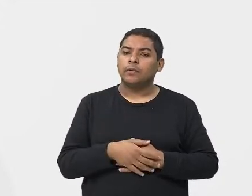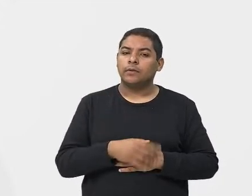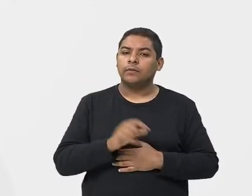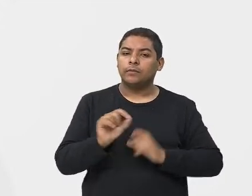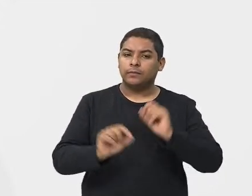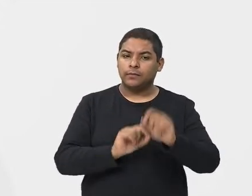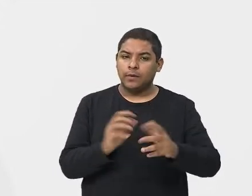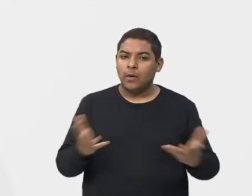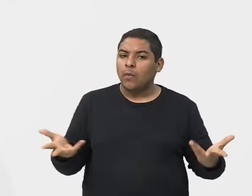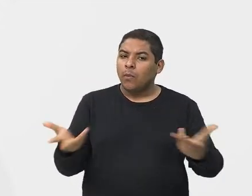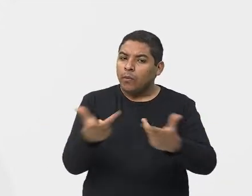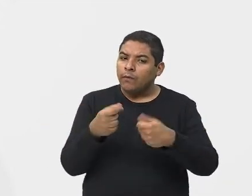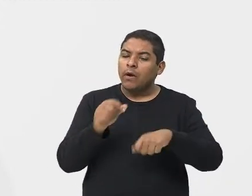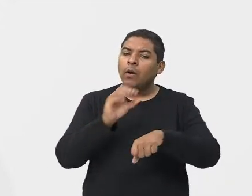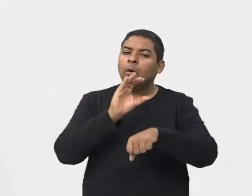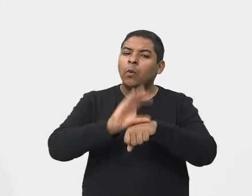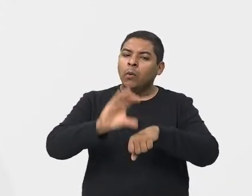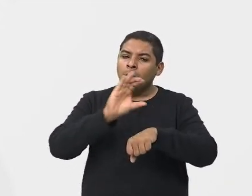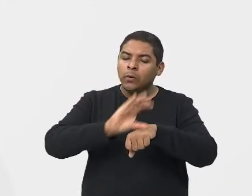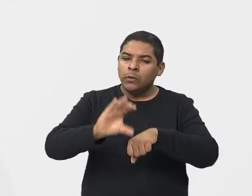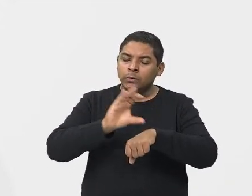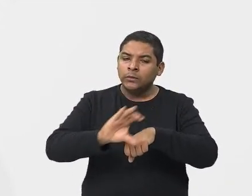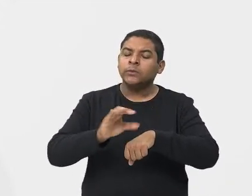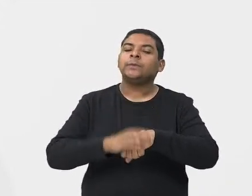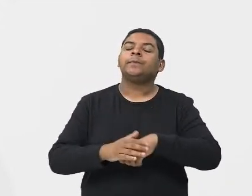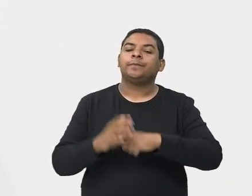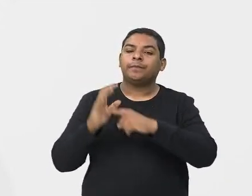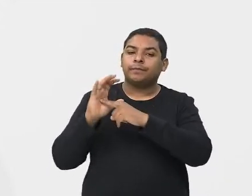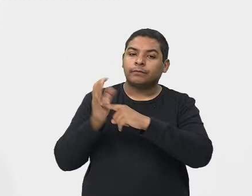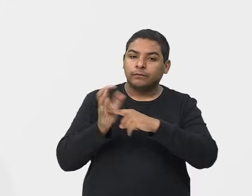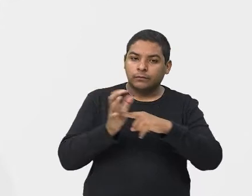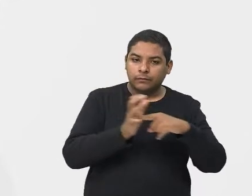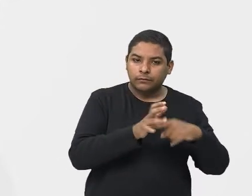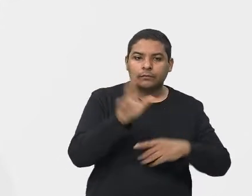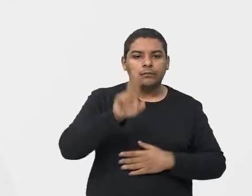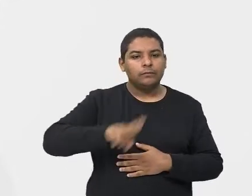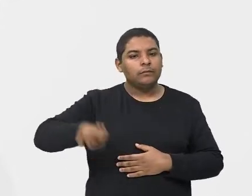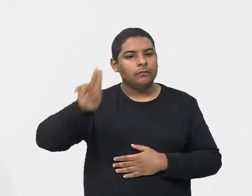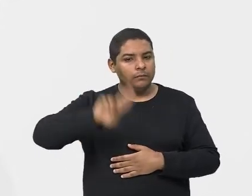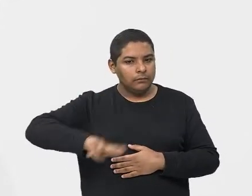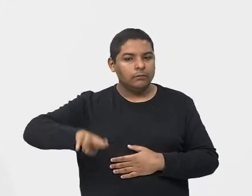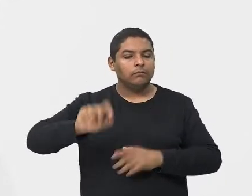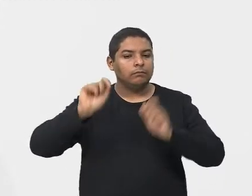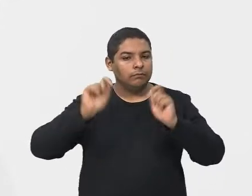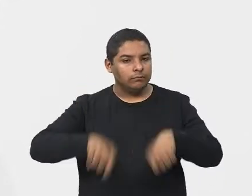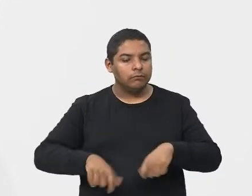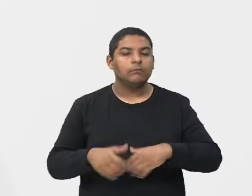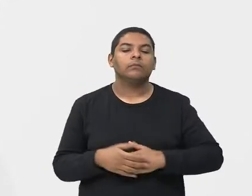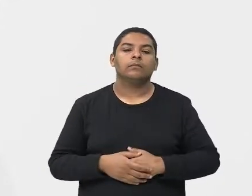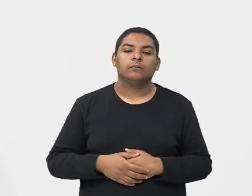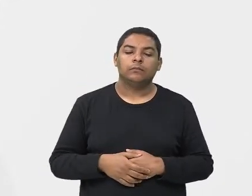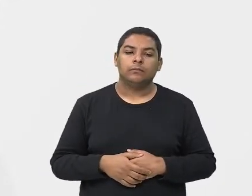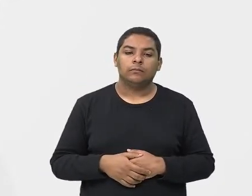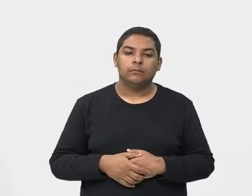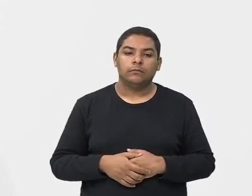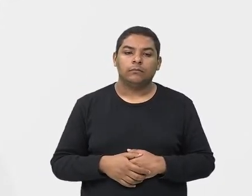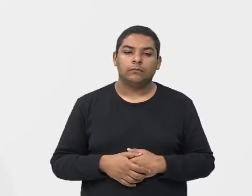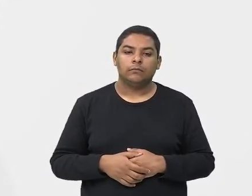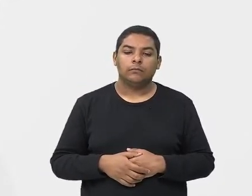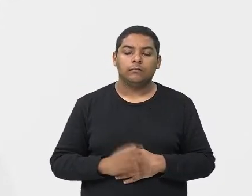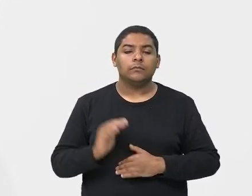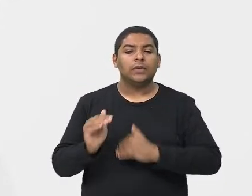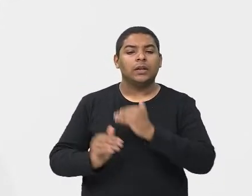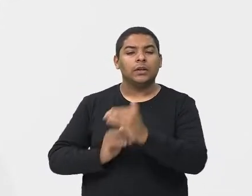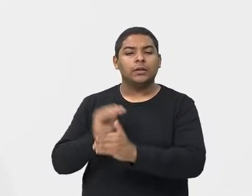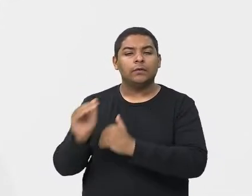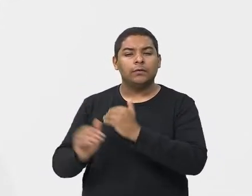qualificação para trabalhar com esse maquinário. Então, a gente observa que o desenvolvimento na Austrália em relação à parte